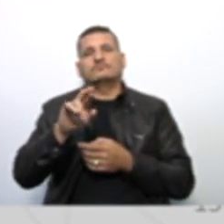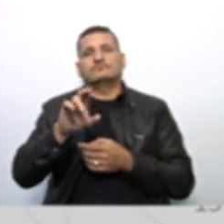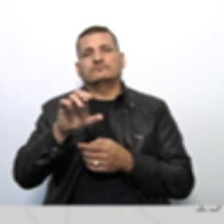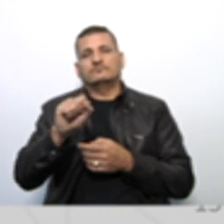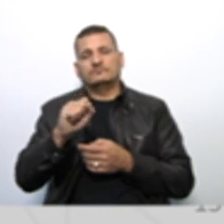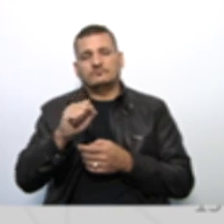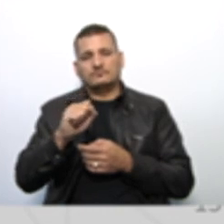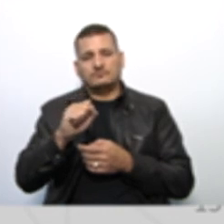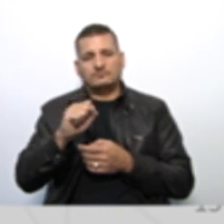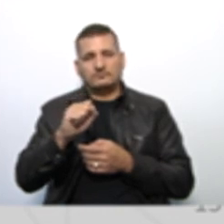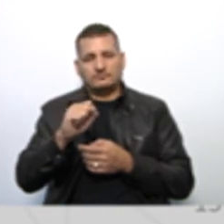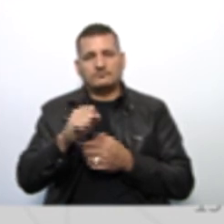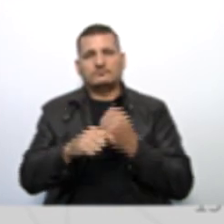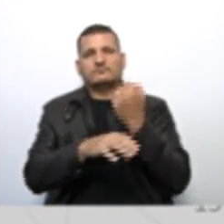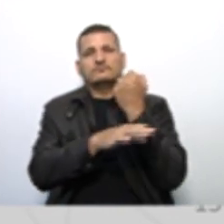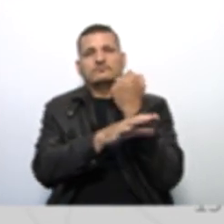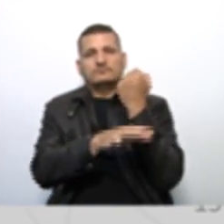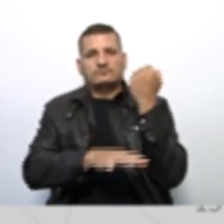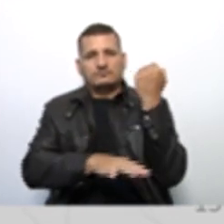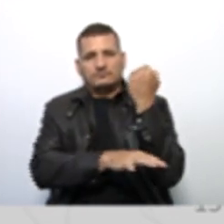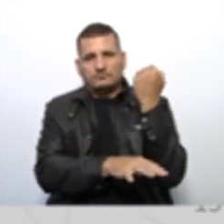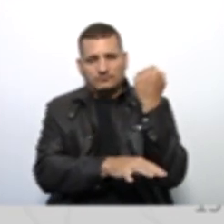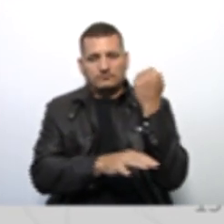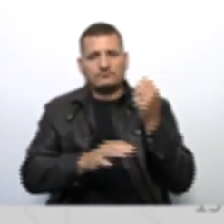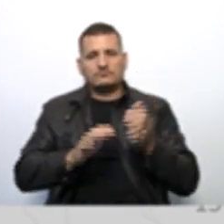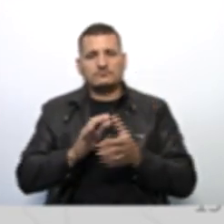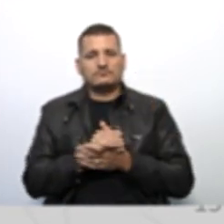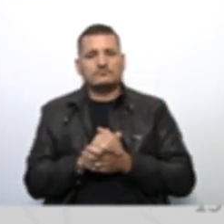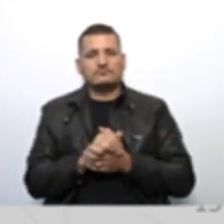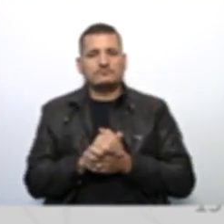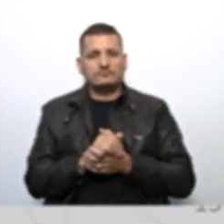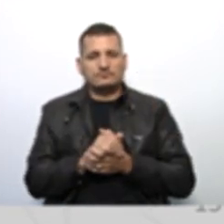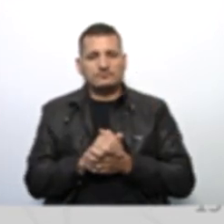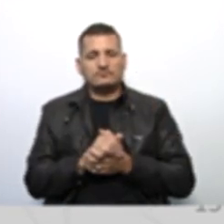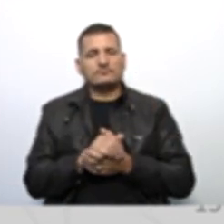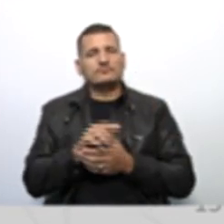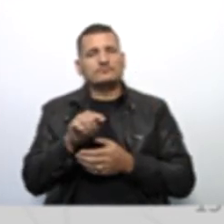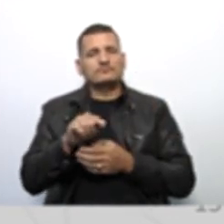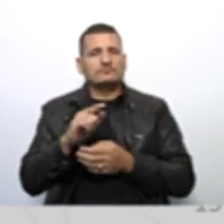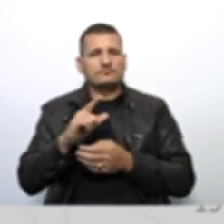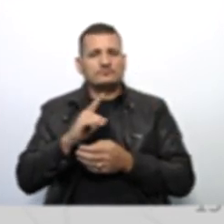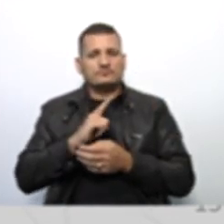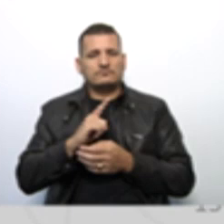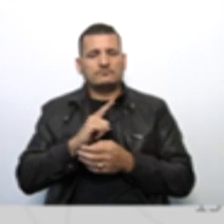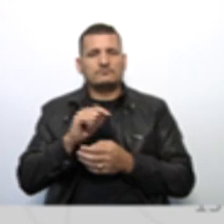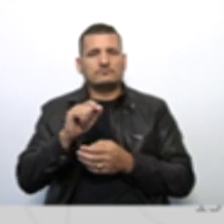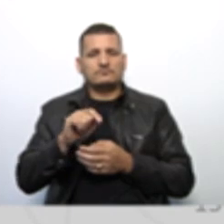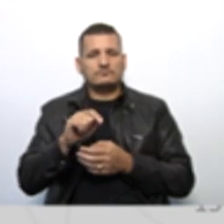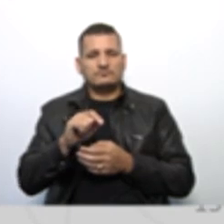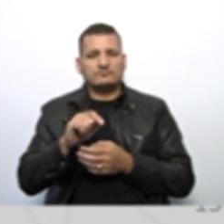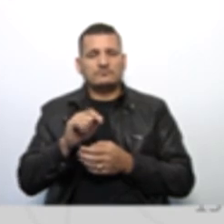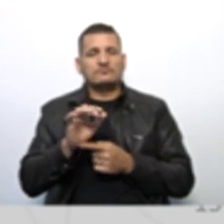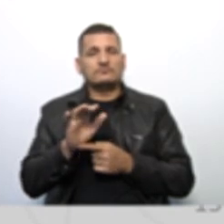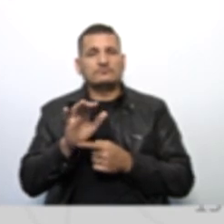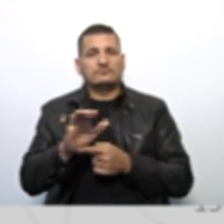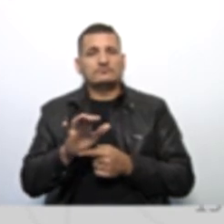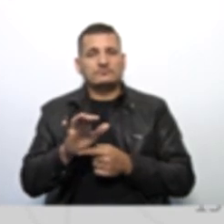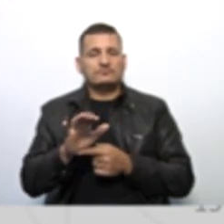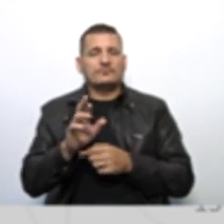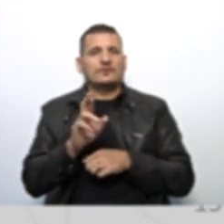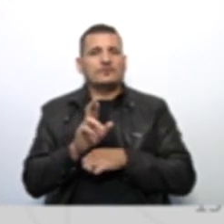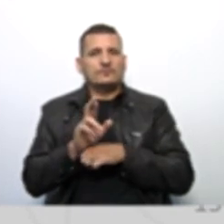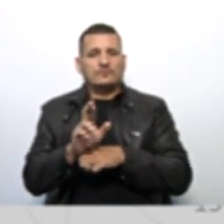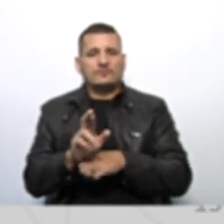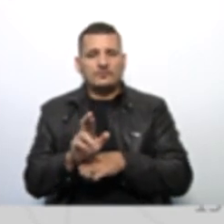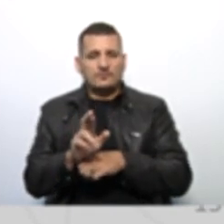computadores que oferecem algum tipo de serviço, eles existem com o intuito de oferecer recursos,